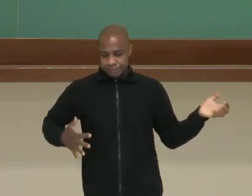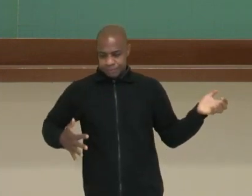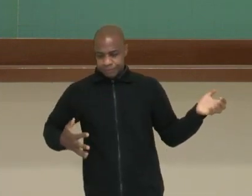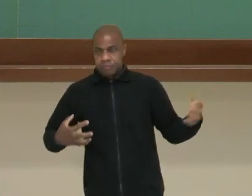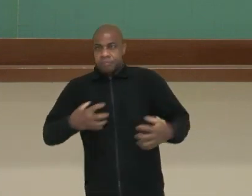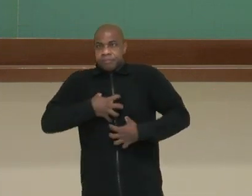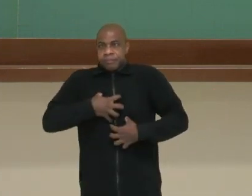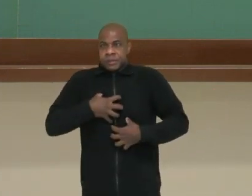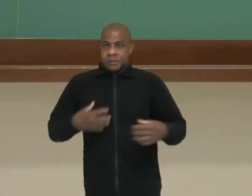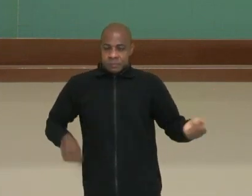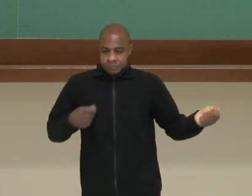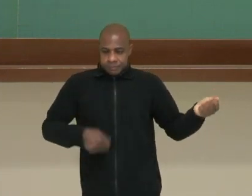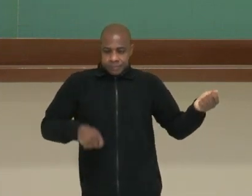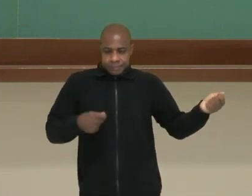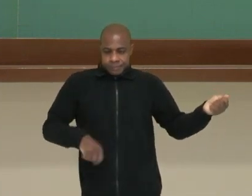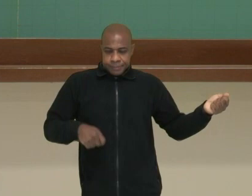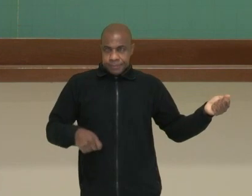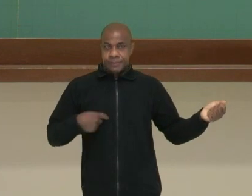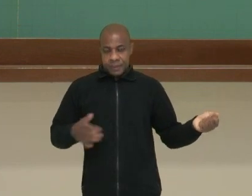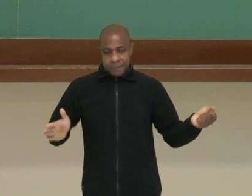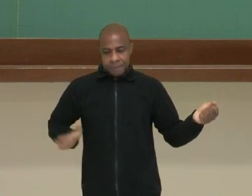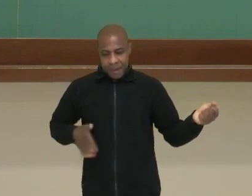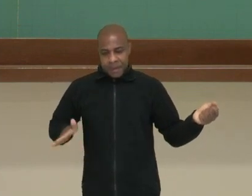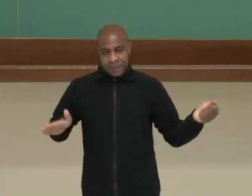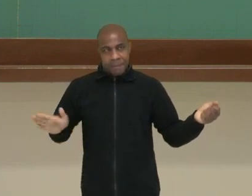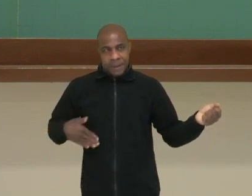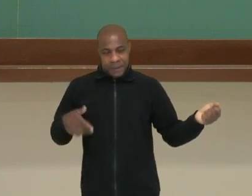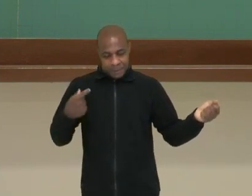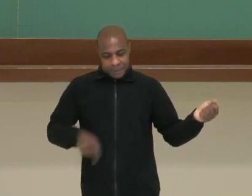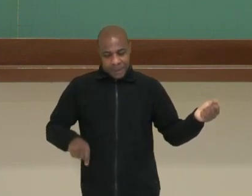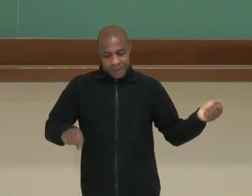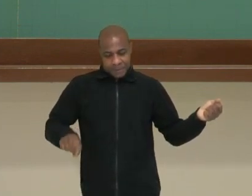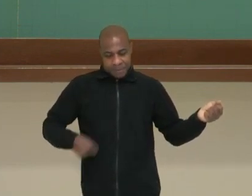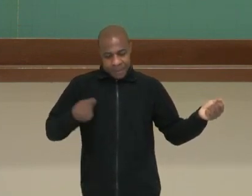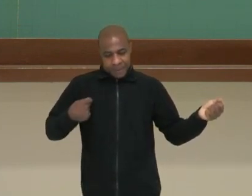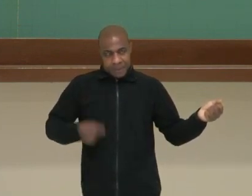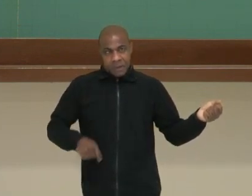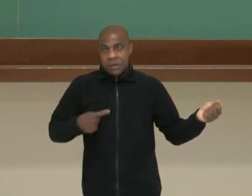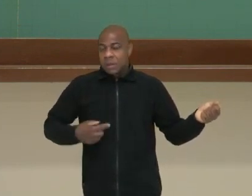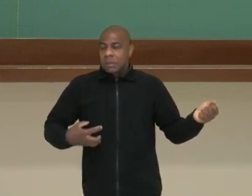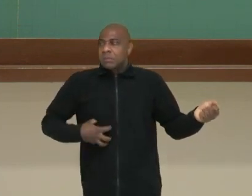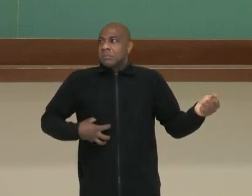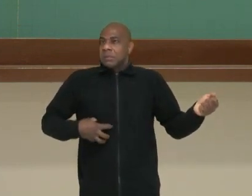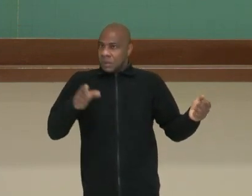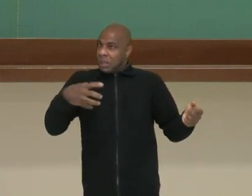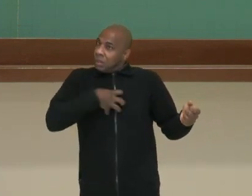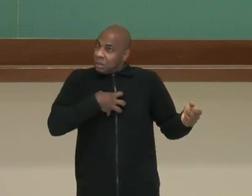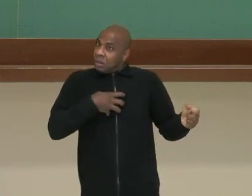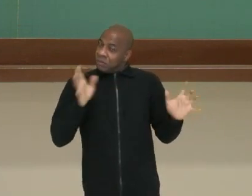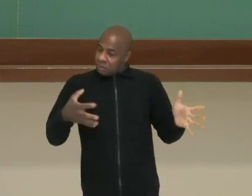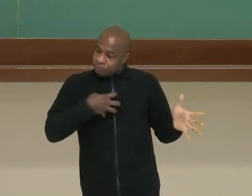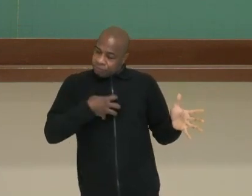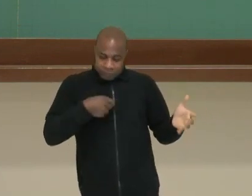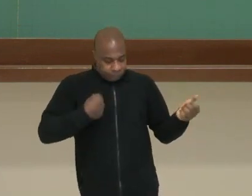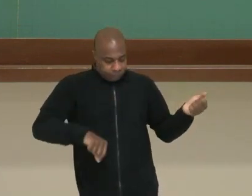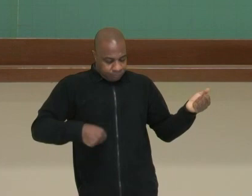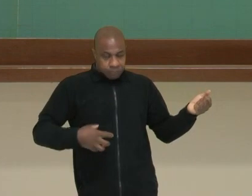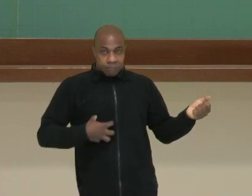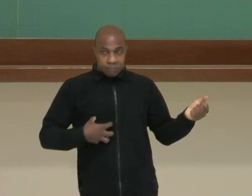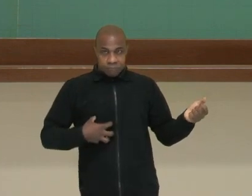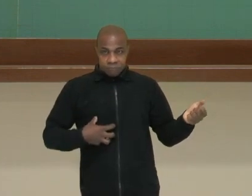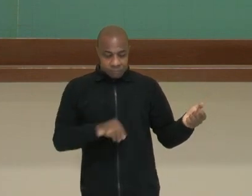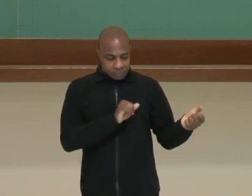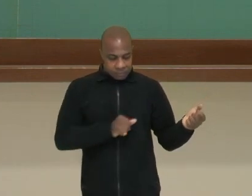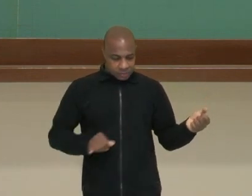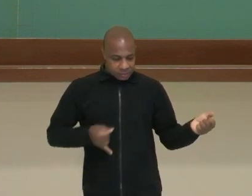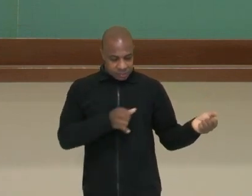guitarra. Você dá uma batida nas cordas, você está perturbando esse meio e a energia da tua batida